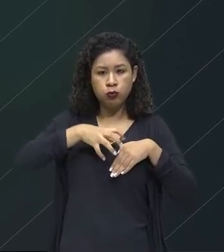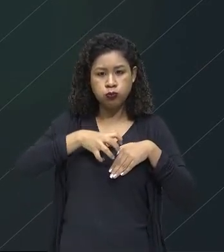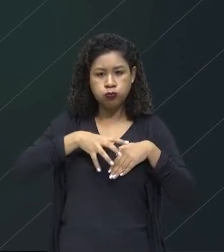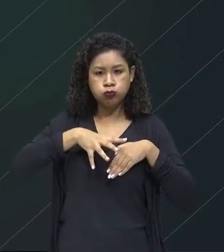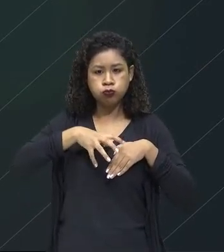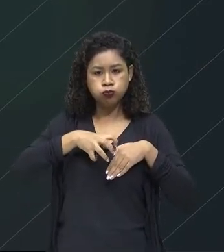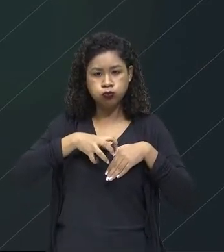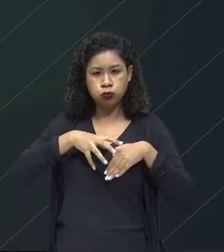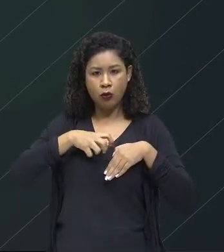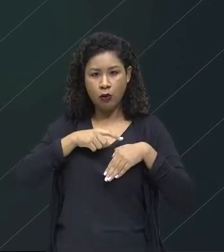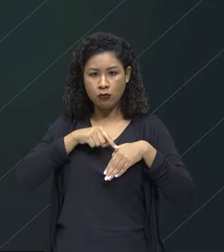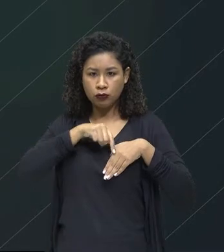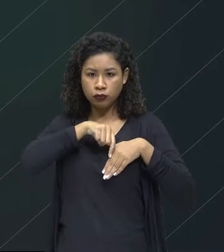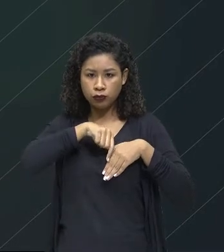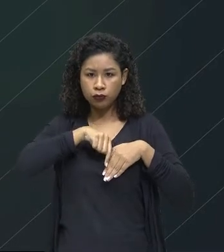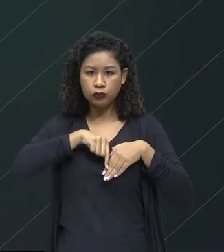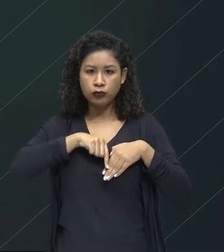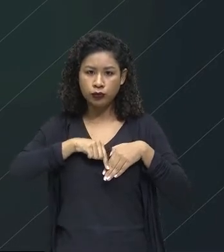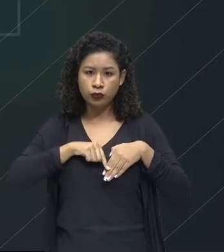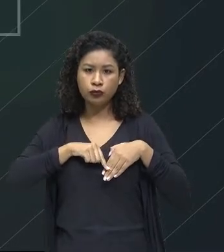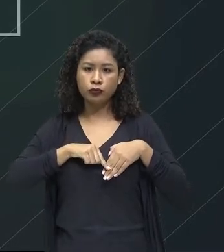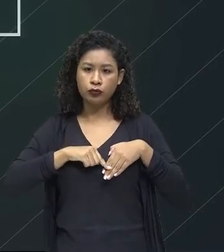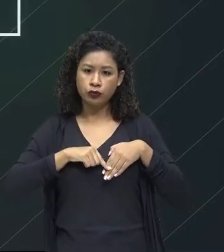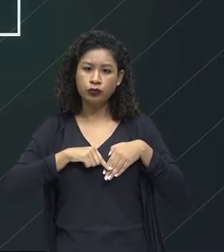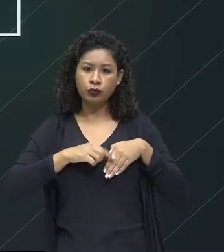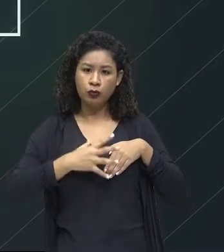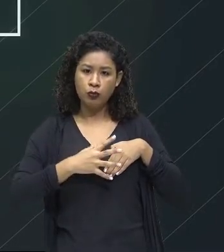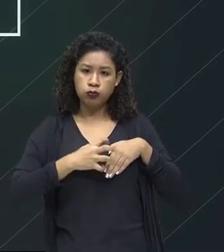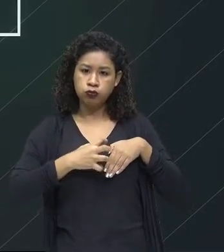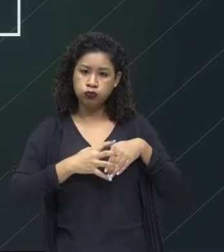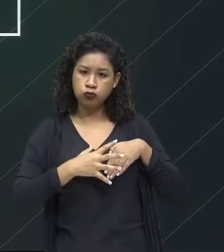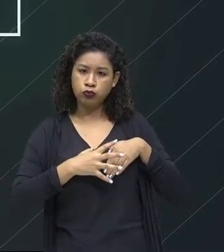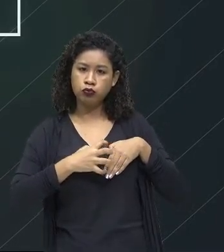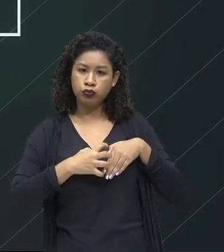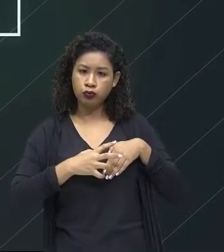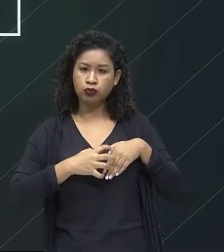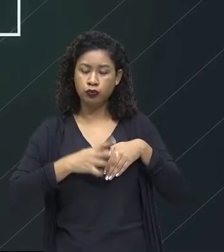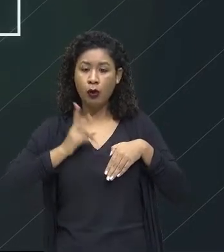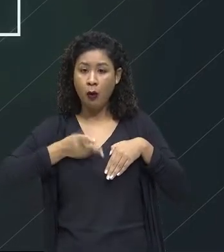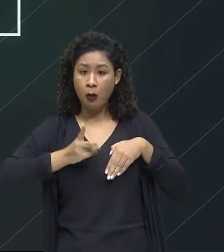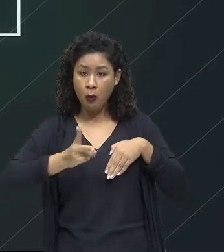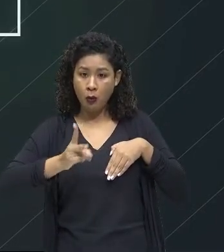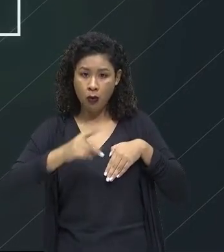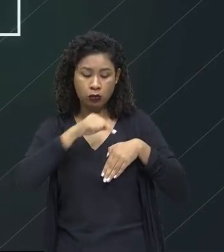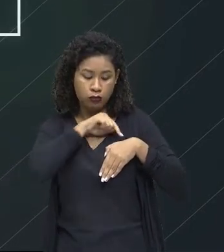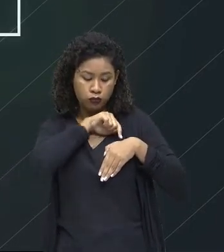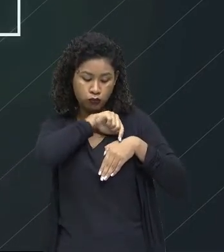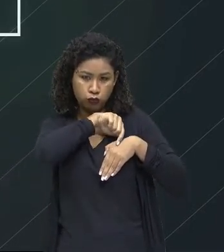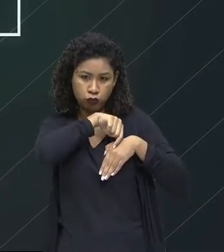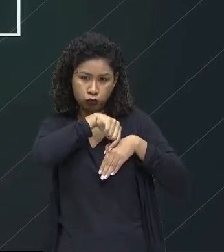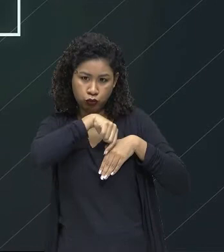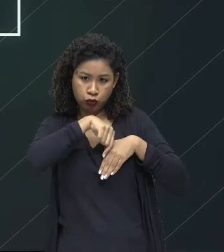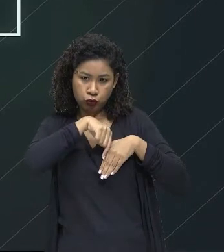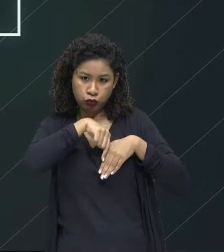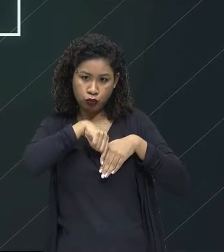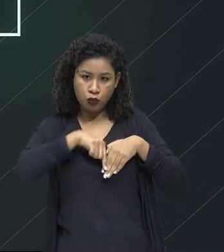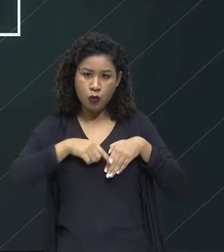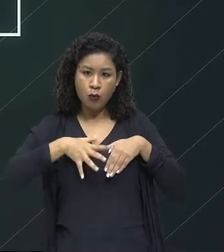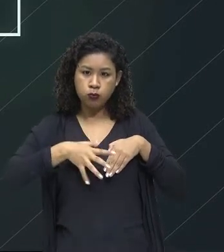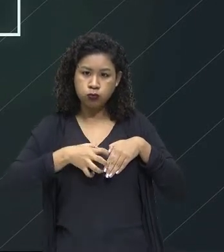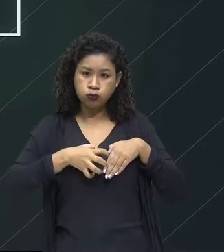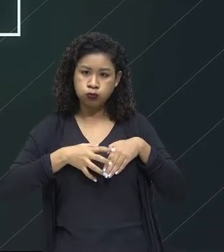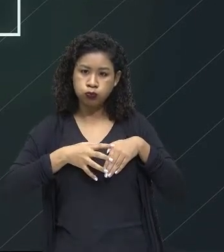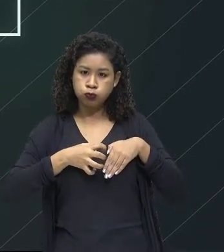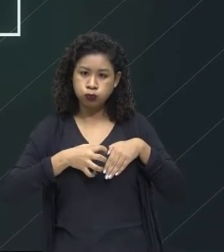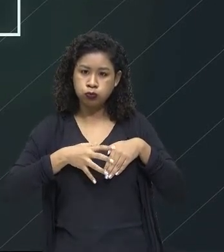Este se contrai com a expansão do átrio direito, seguindo a válvula de mão única. Então, o